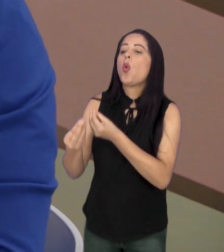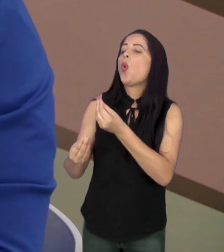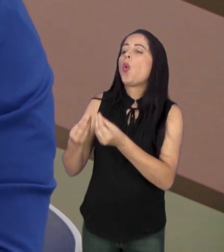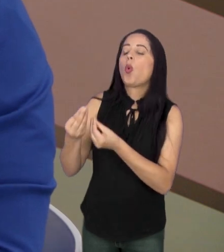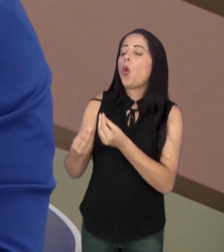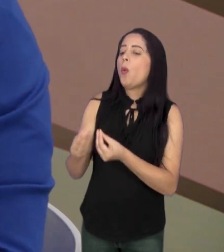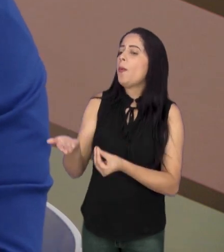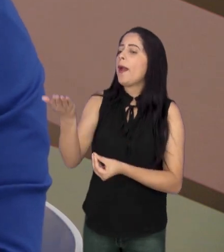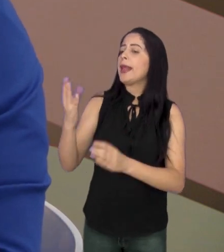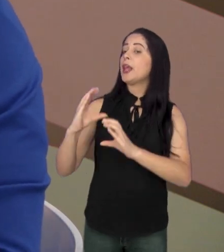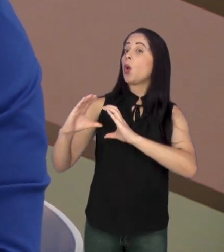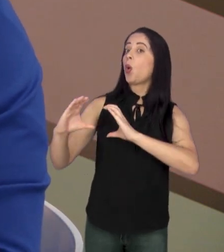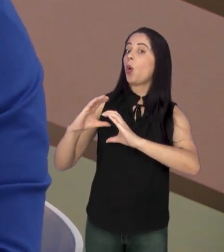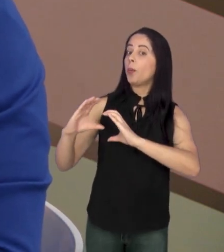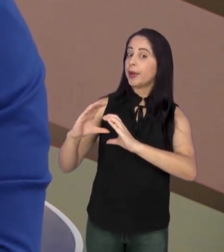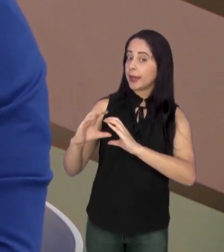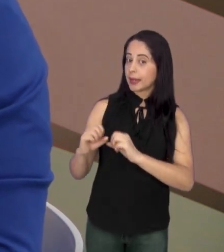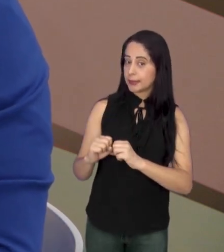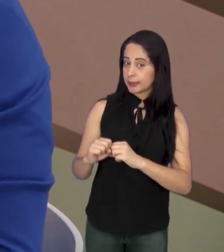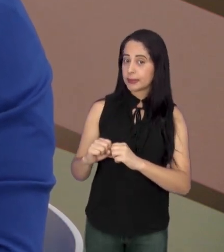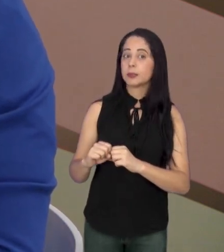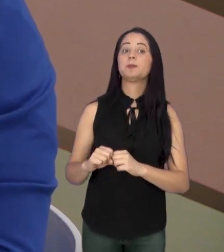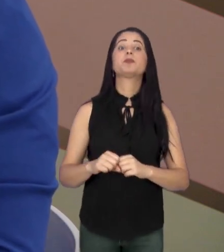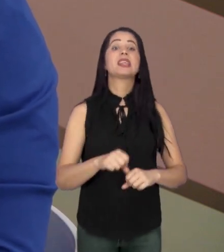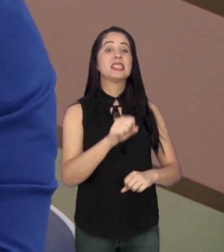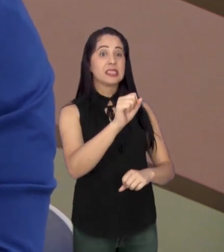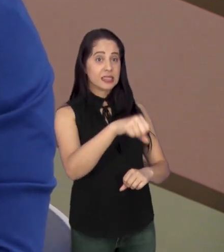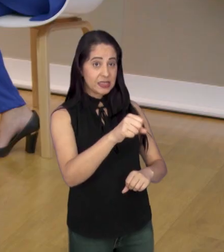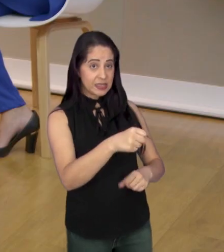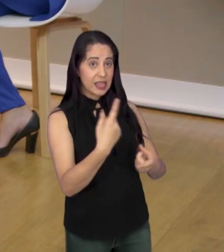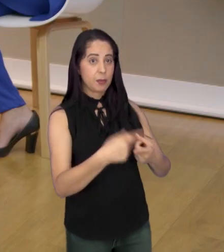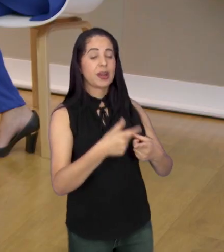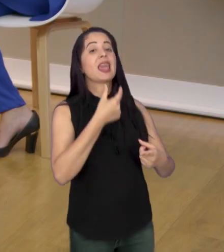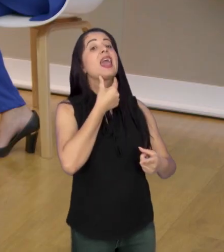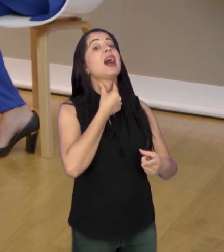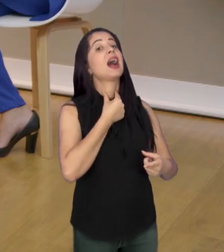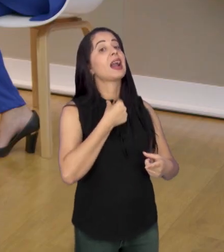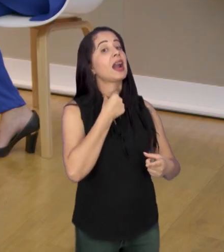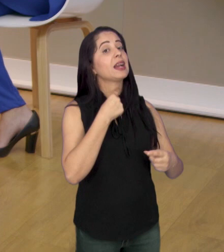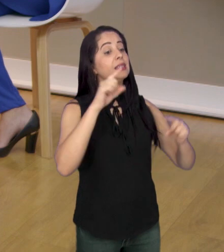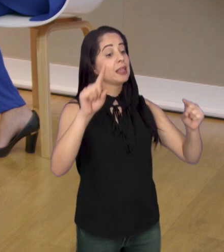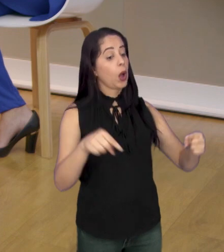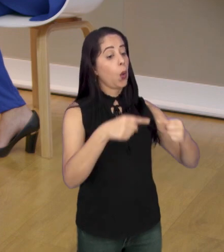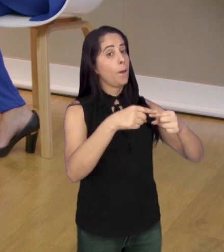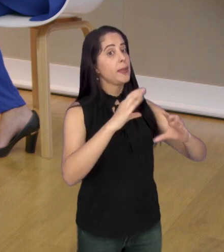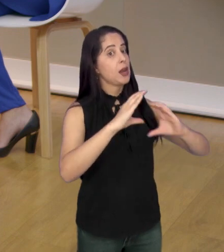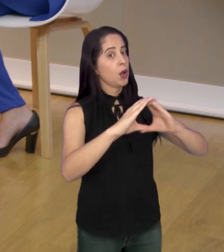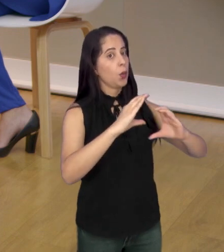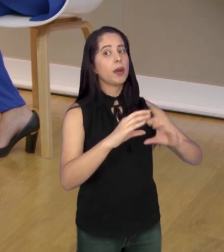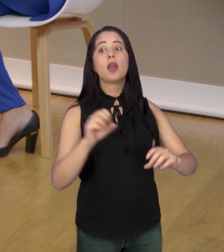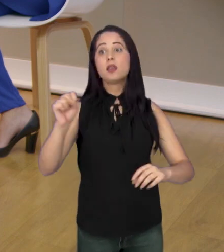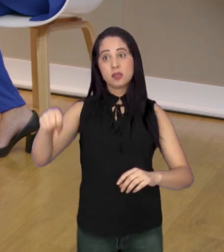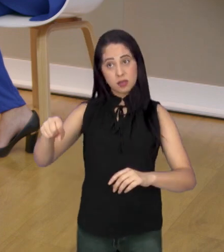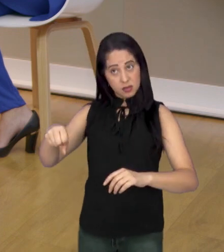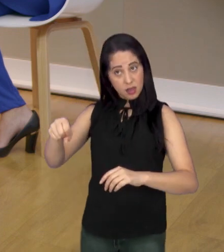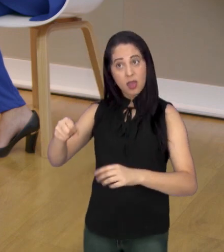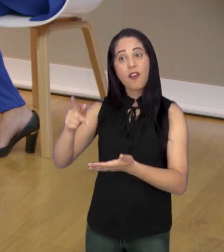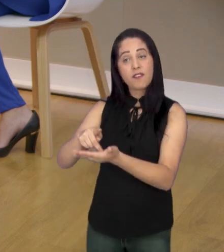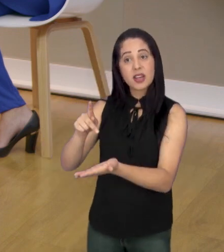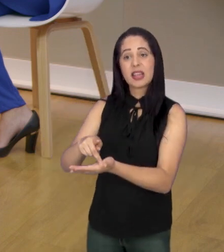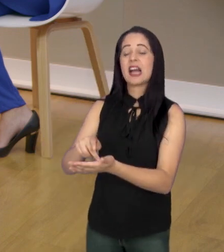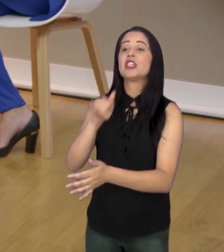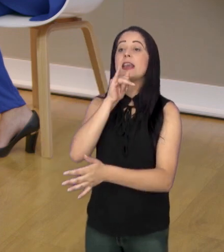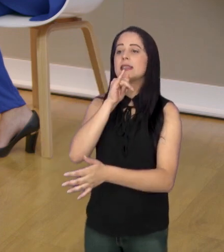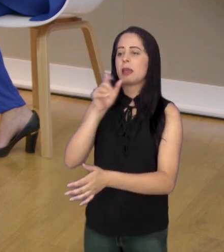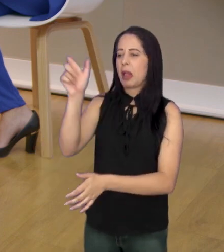está a comunicação desse paciente? Sim, geralmente a garganta tem relação com a comunicação. Isso, é o chácara da fala. Sim. Então, se essa